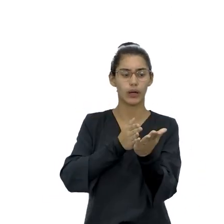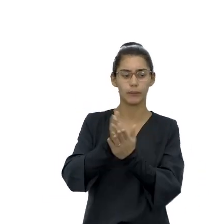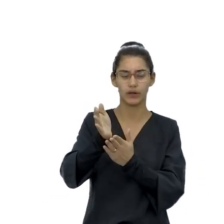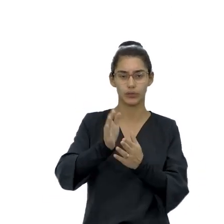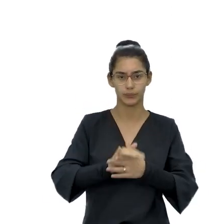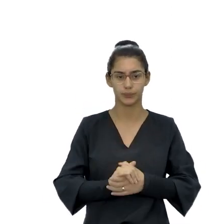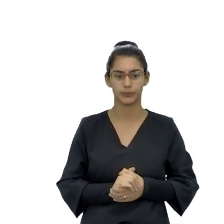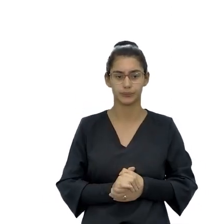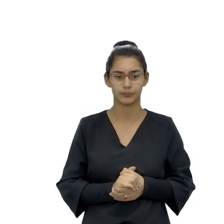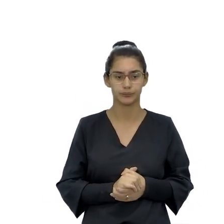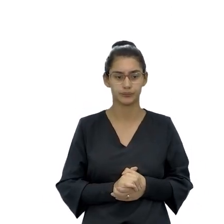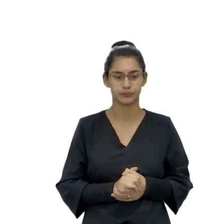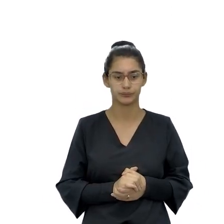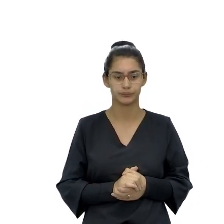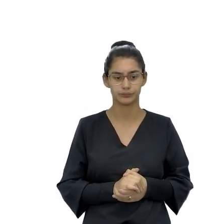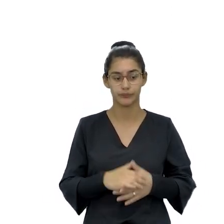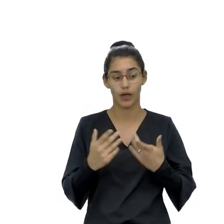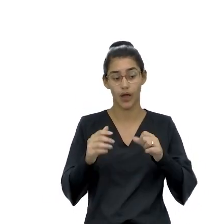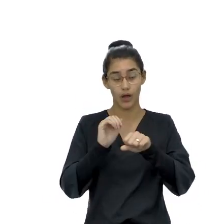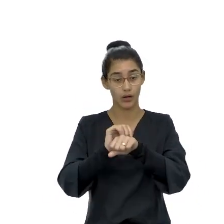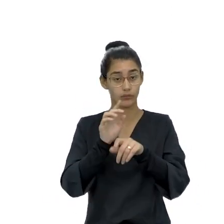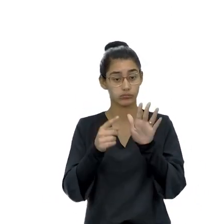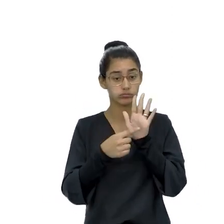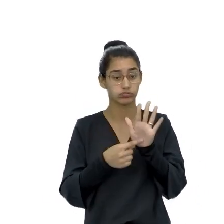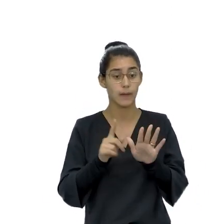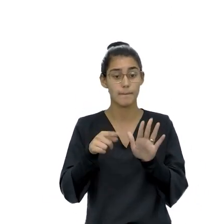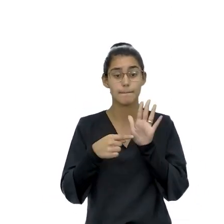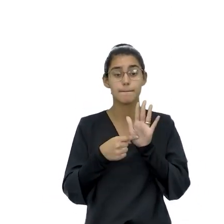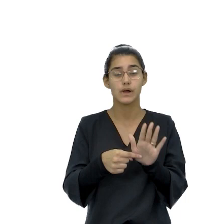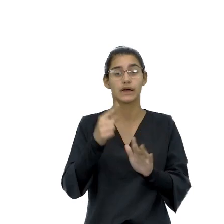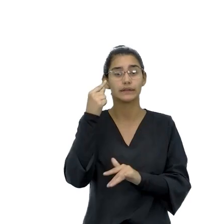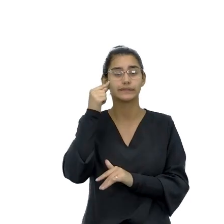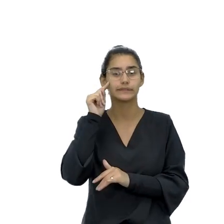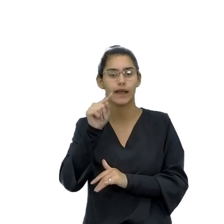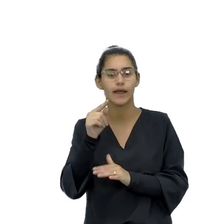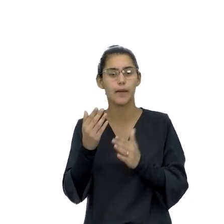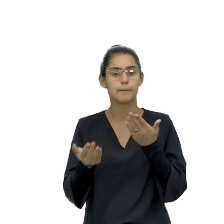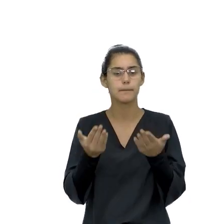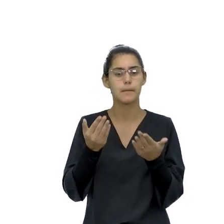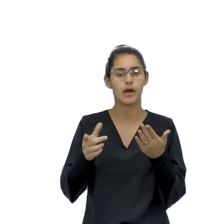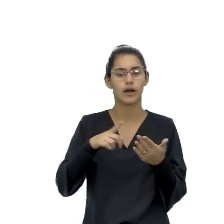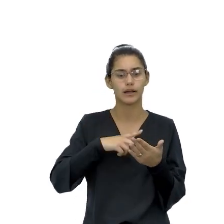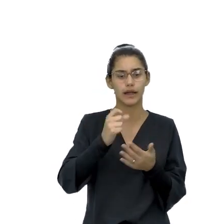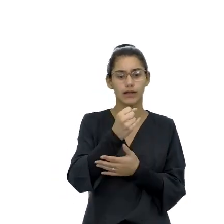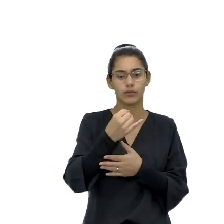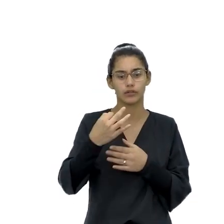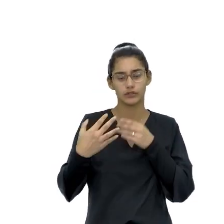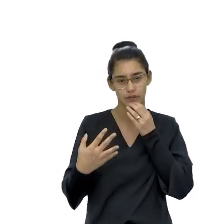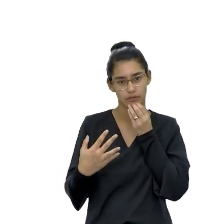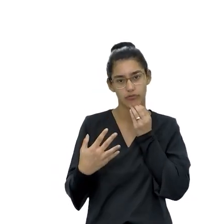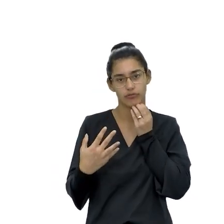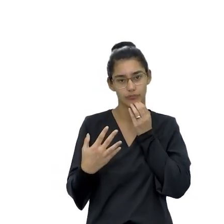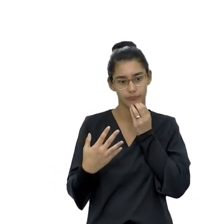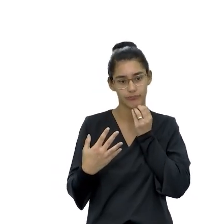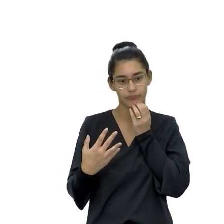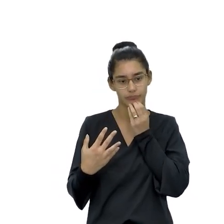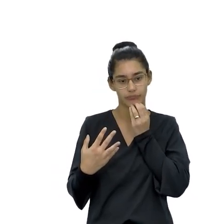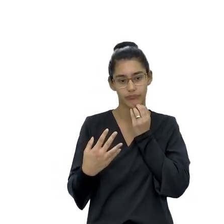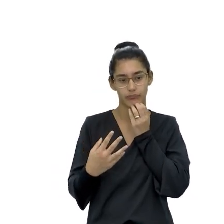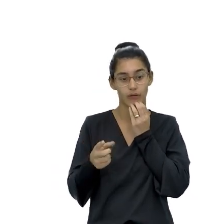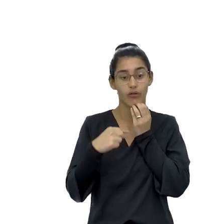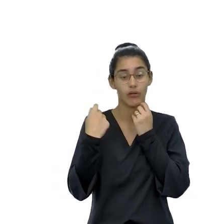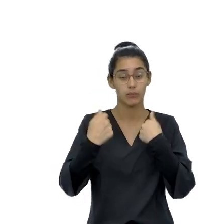trajeto? Então, aqui, a solução apresentada mostra a ideia proporcional de quantidade. Olha aqui,